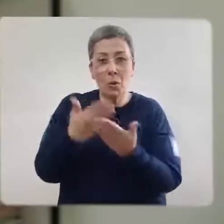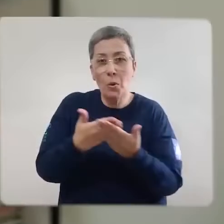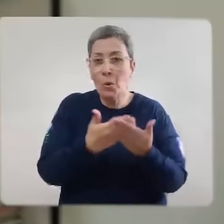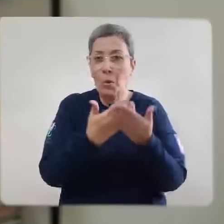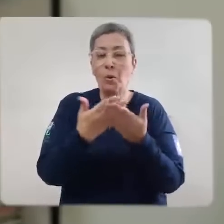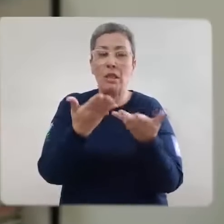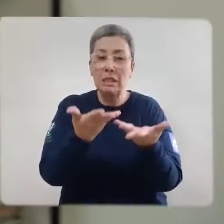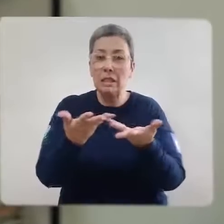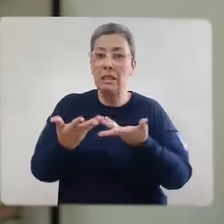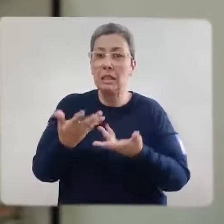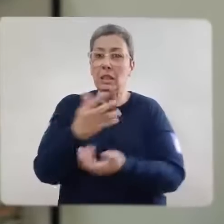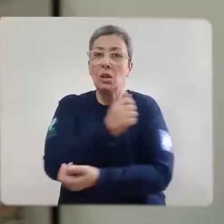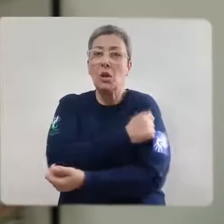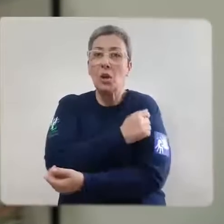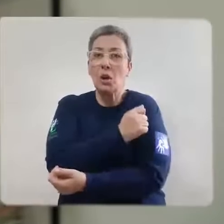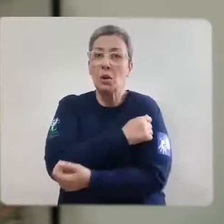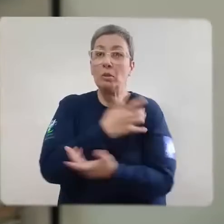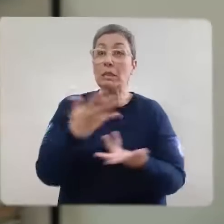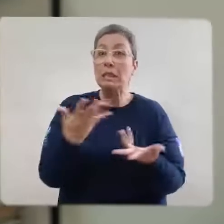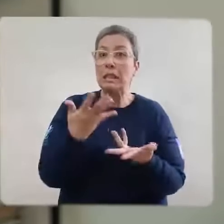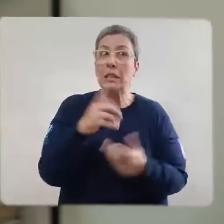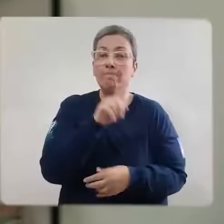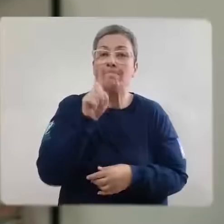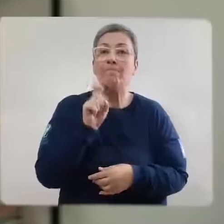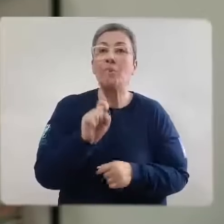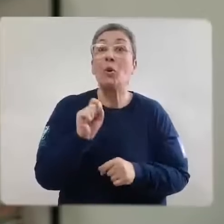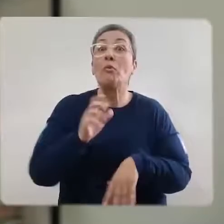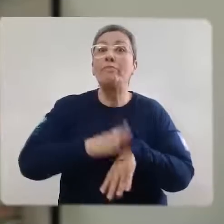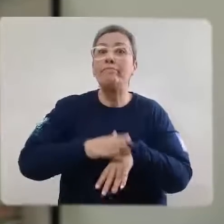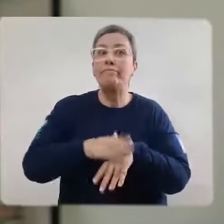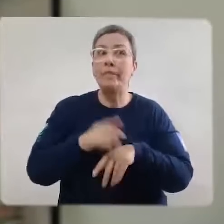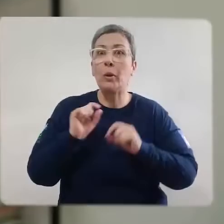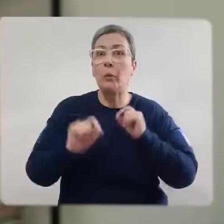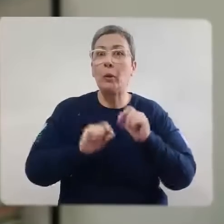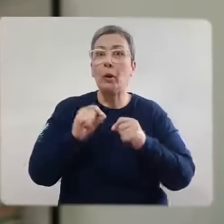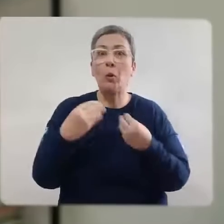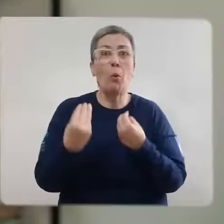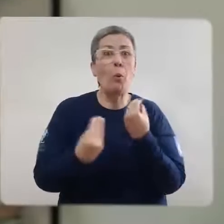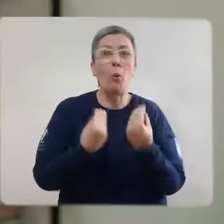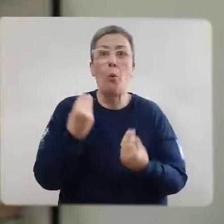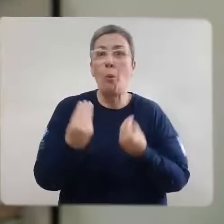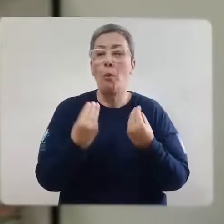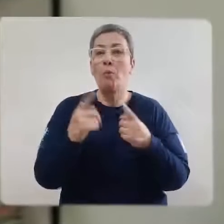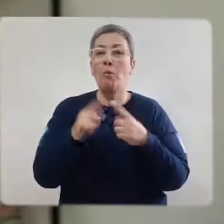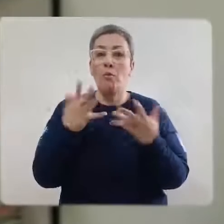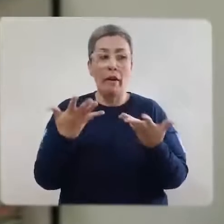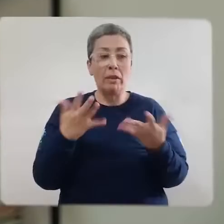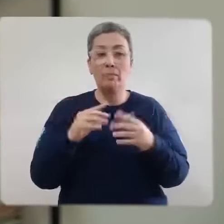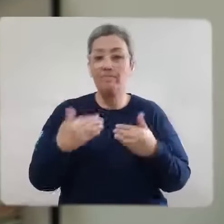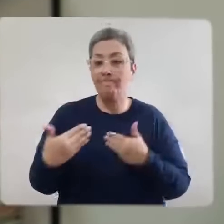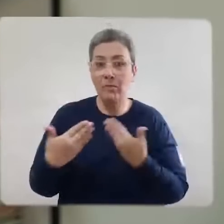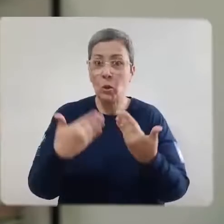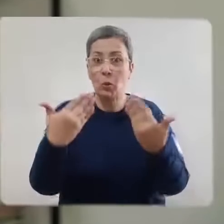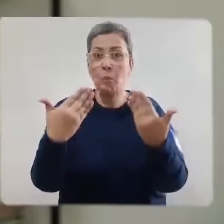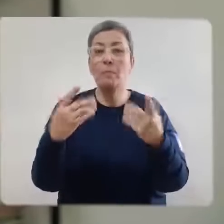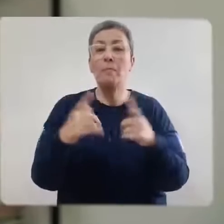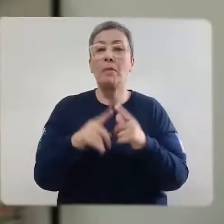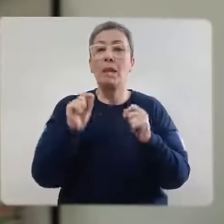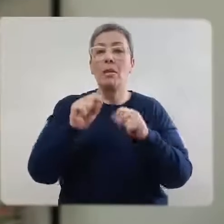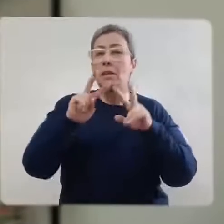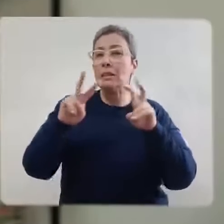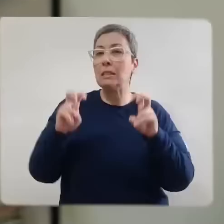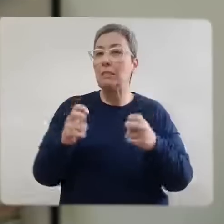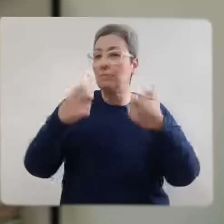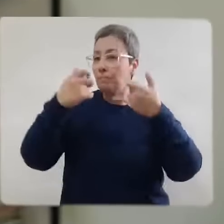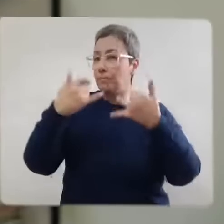vezes recebe o seu educando, E agora, O que eu faço, como eu faço, para onde eu vou? Bom,